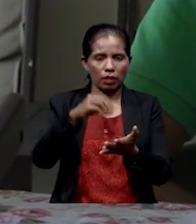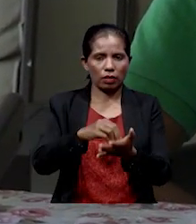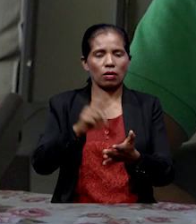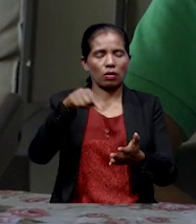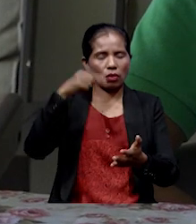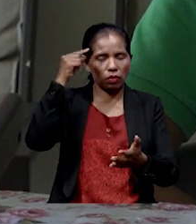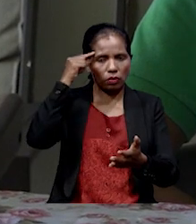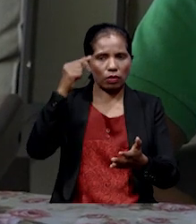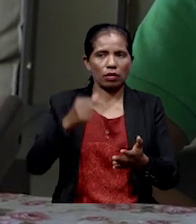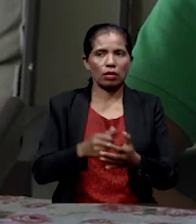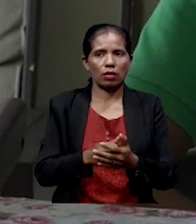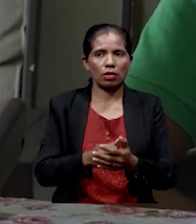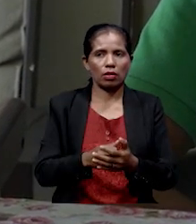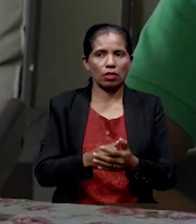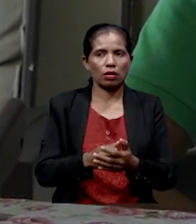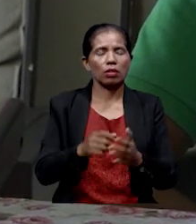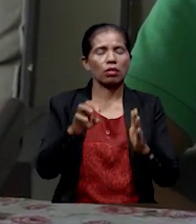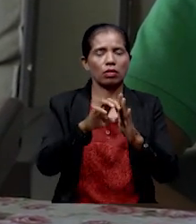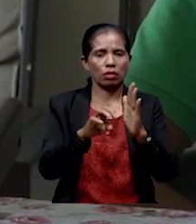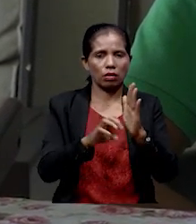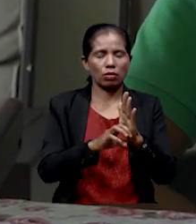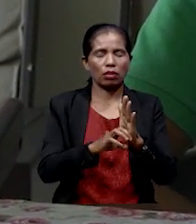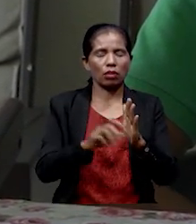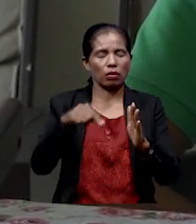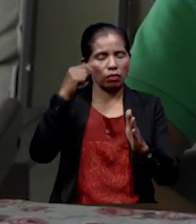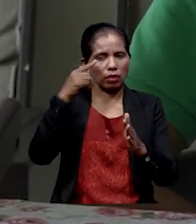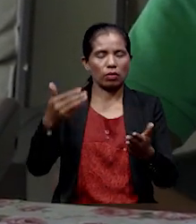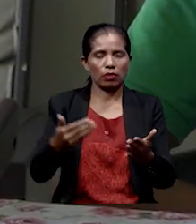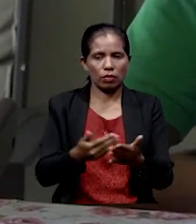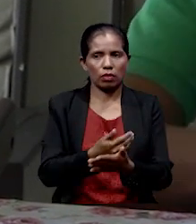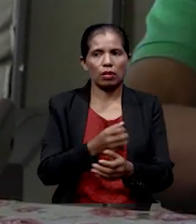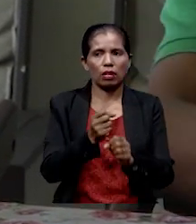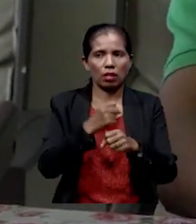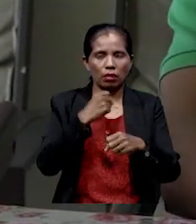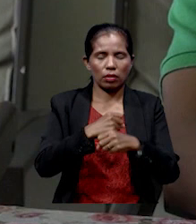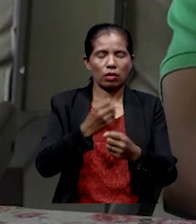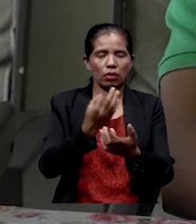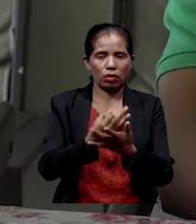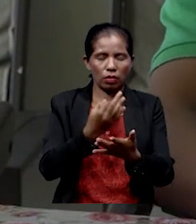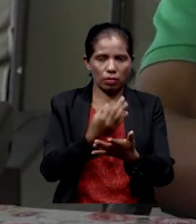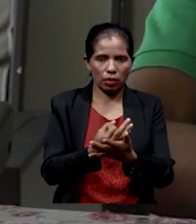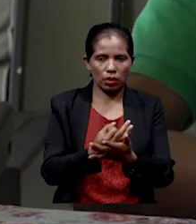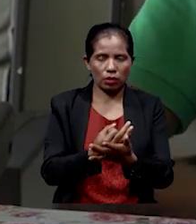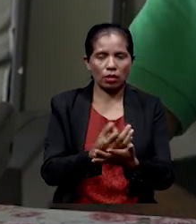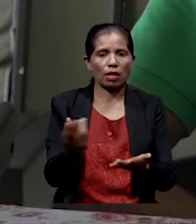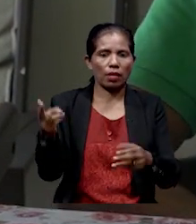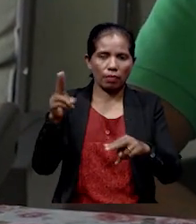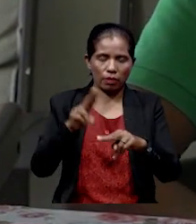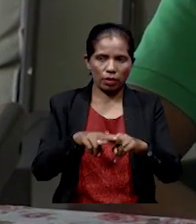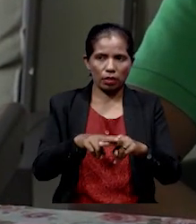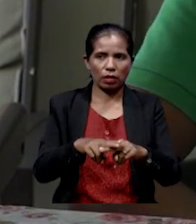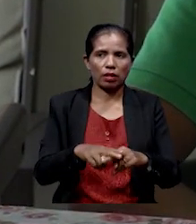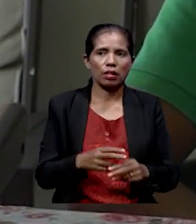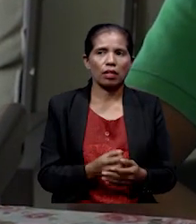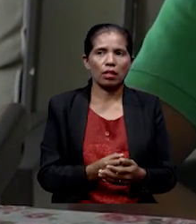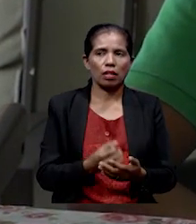governo, ossatura o governo FON, mas na prática, halomos orçamento retificativo. A tu ajusta, a